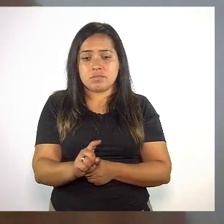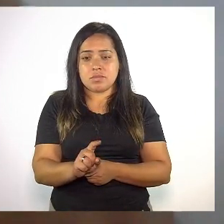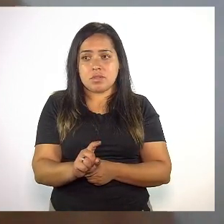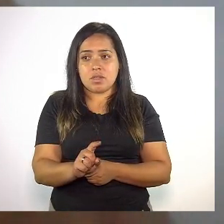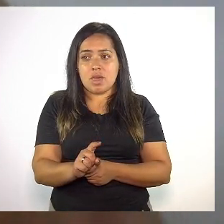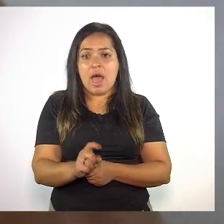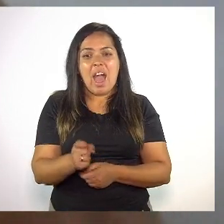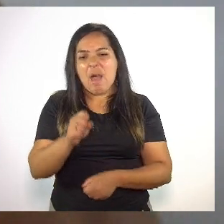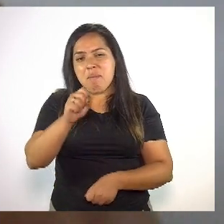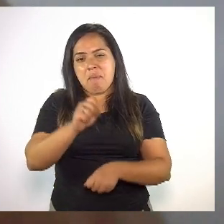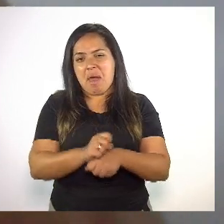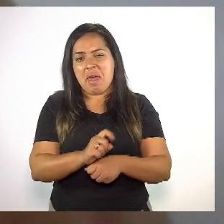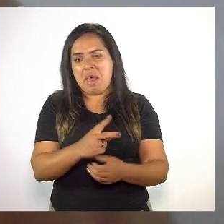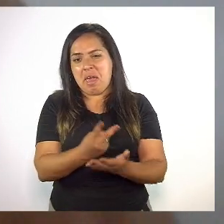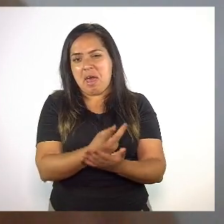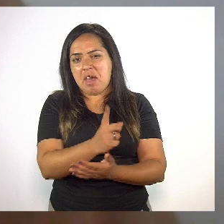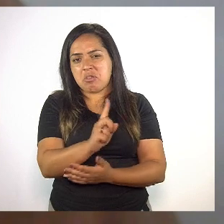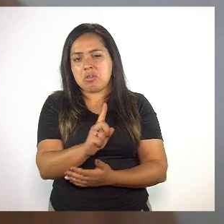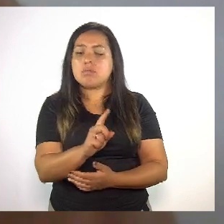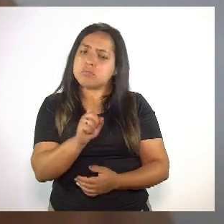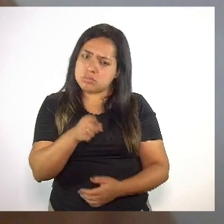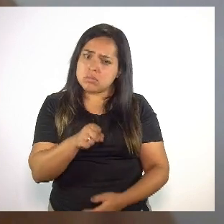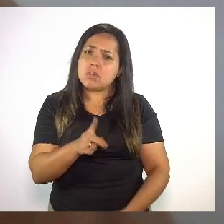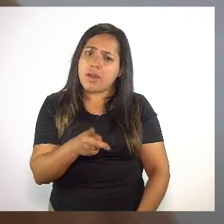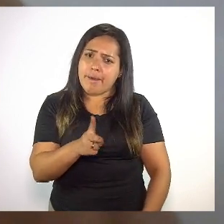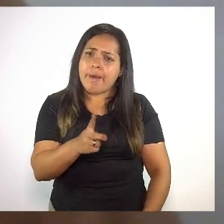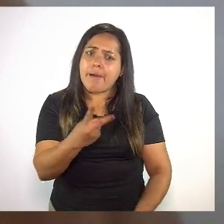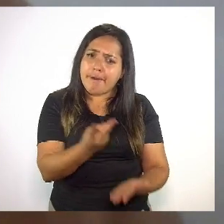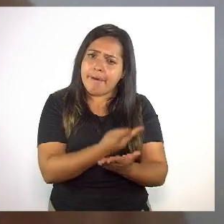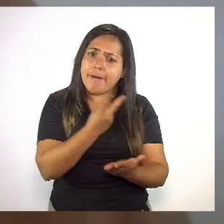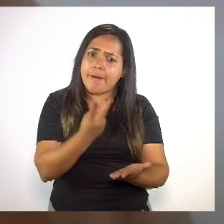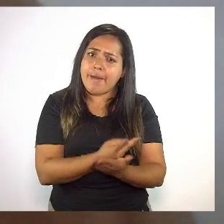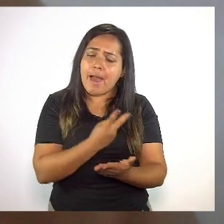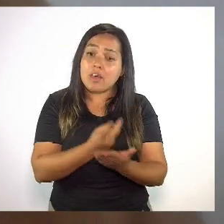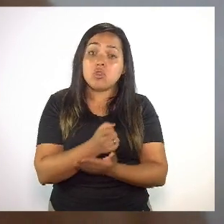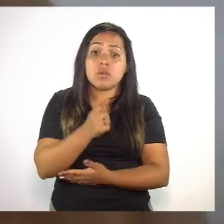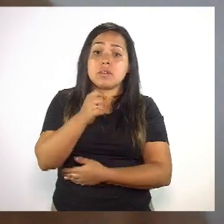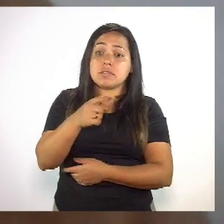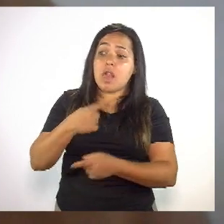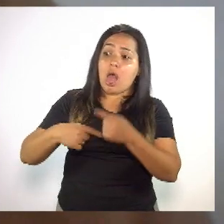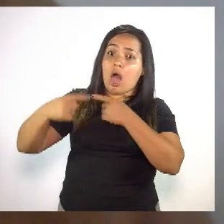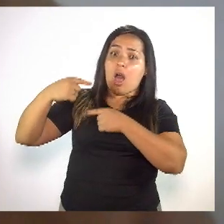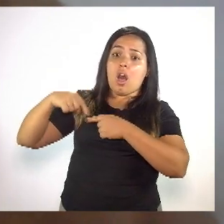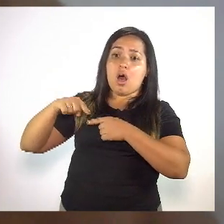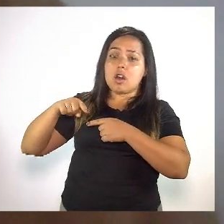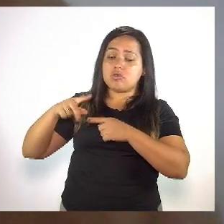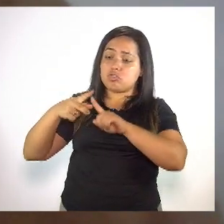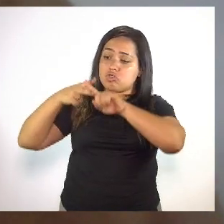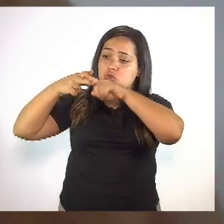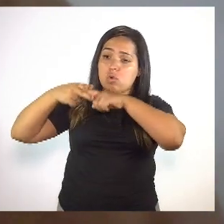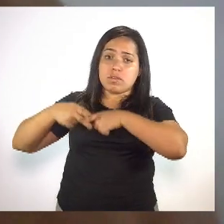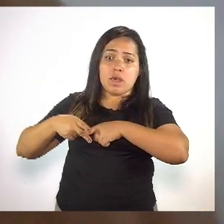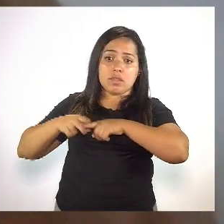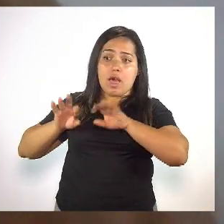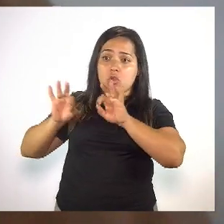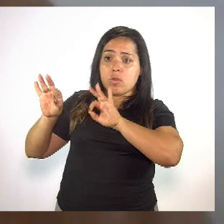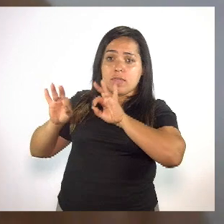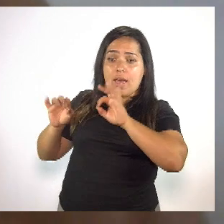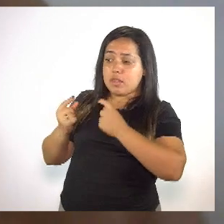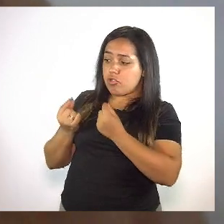irregular. Quer dizer, então, é claro, se não foi aplicado aquilo que devia na política pública da